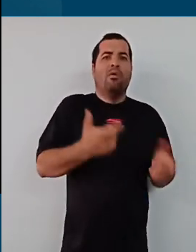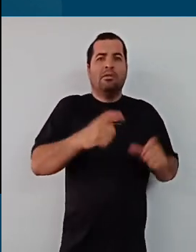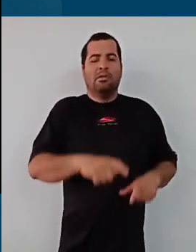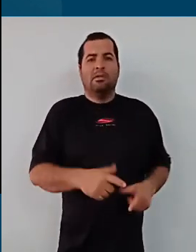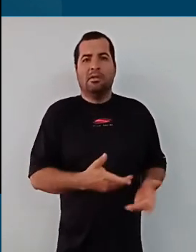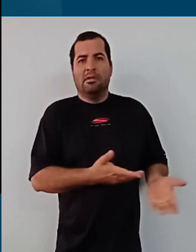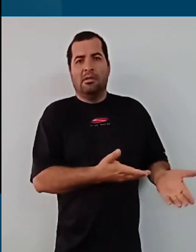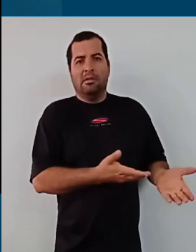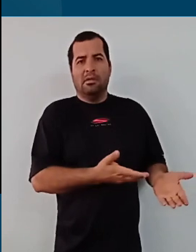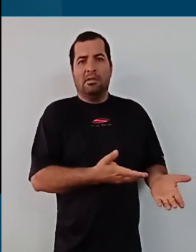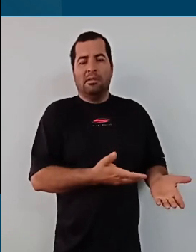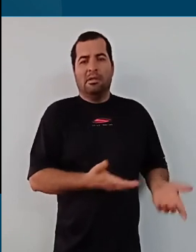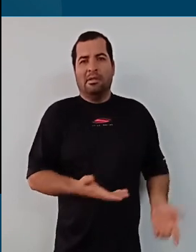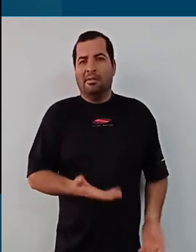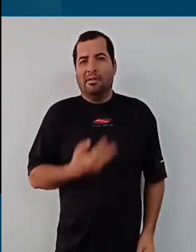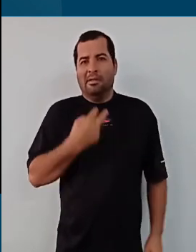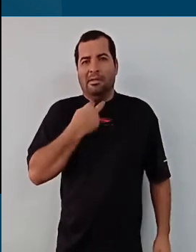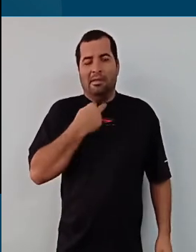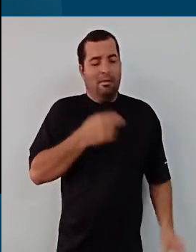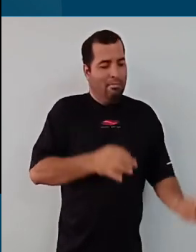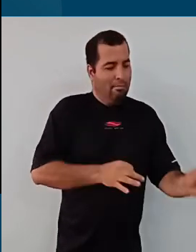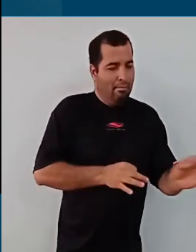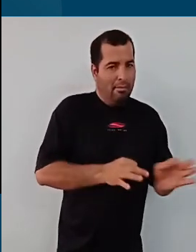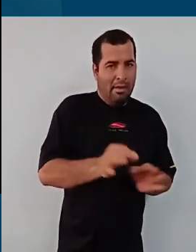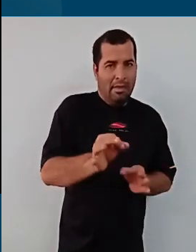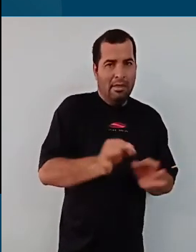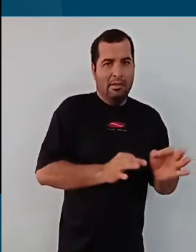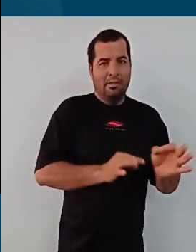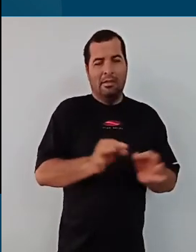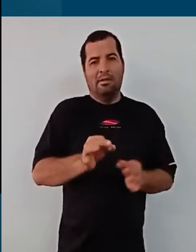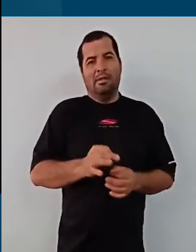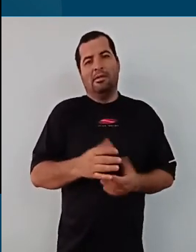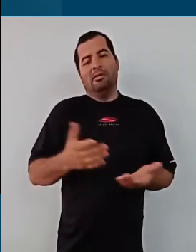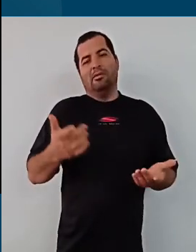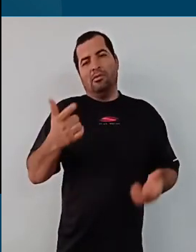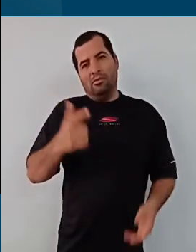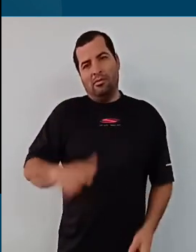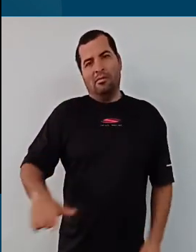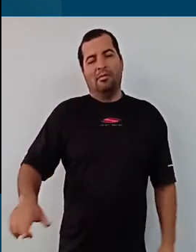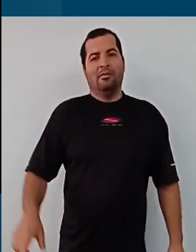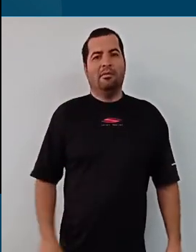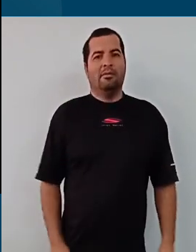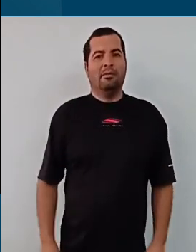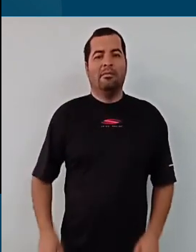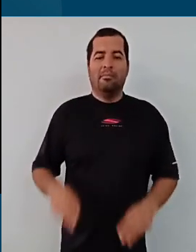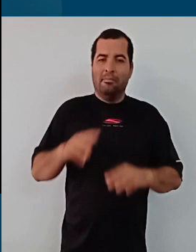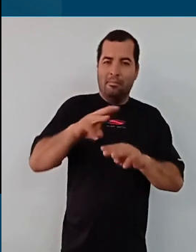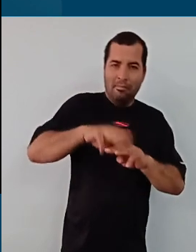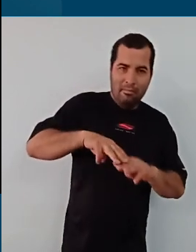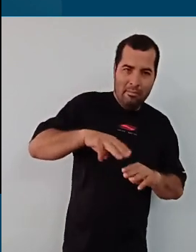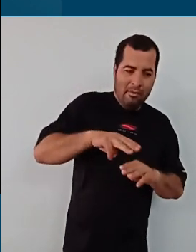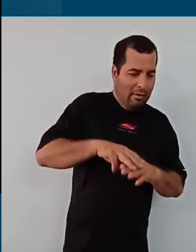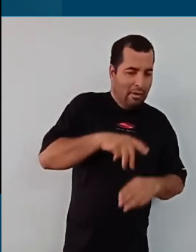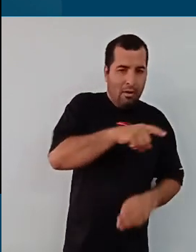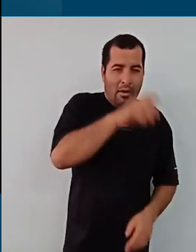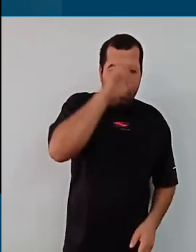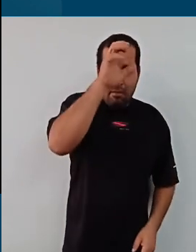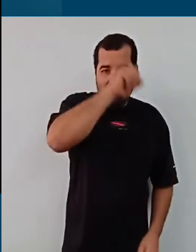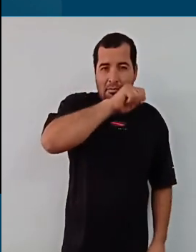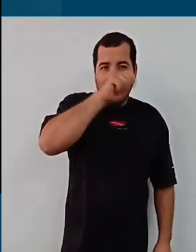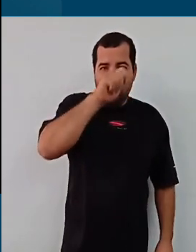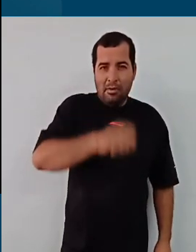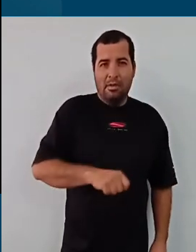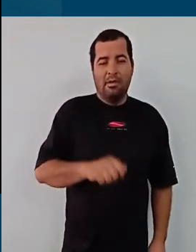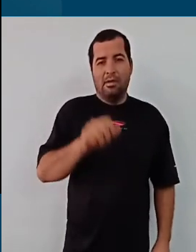aonde? Faço um plano de 9º ano em matemática, para que ele aprenda a